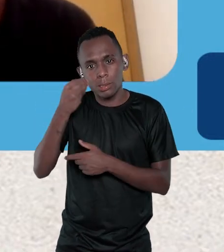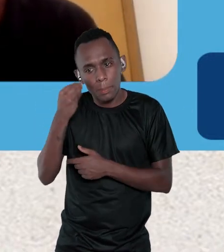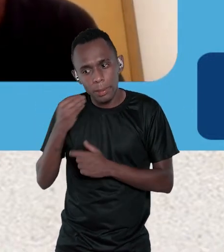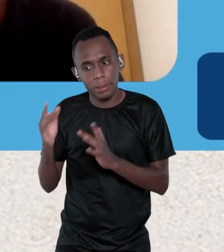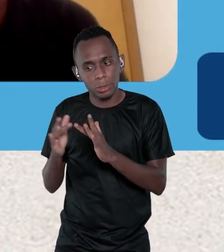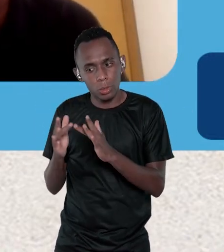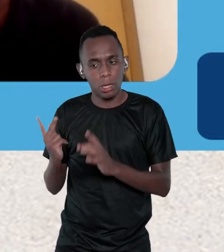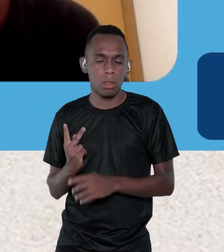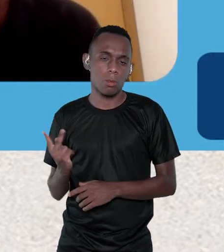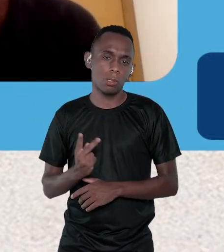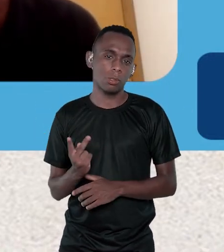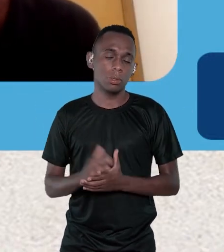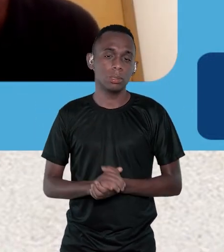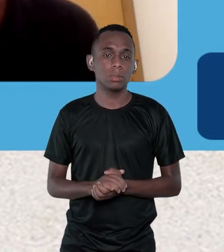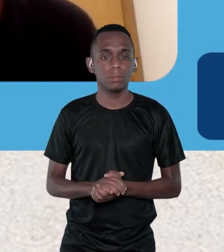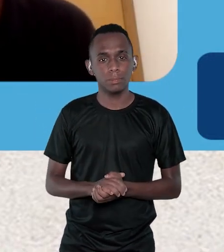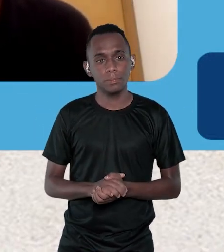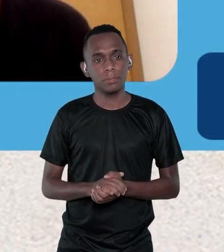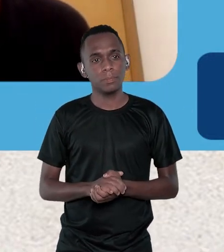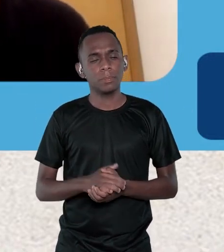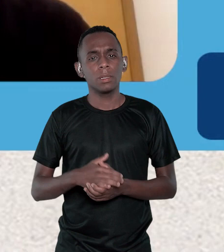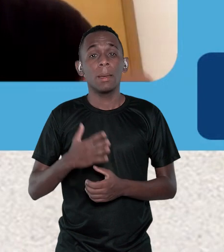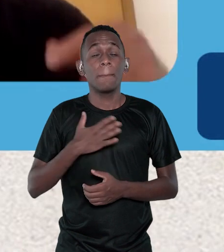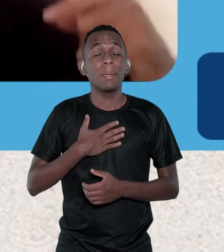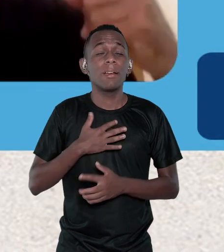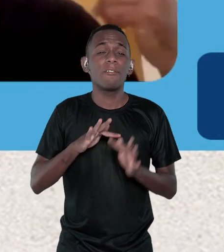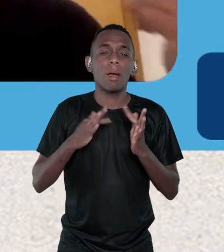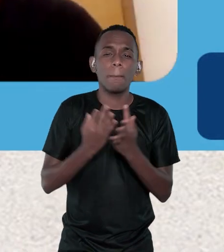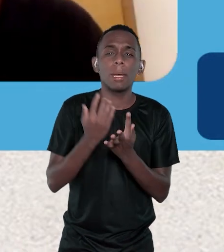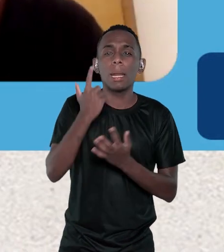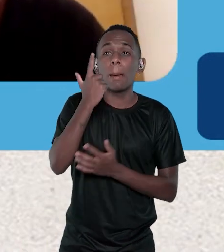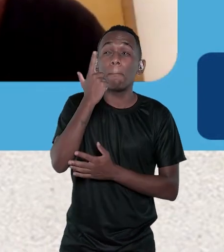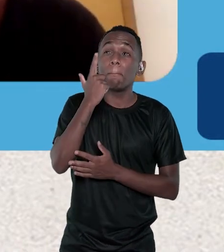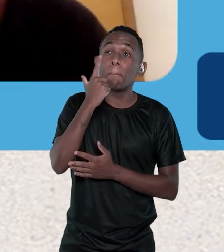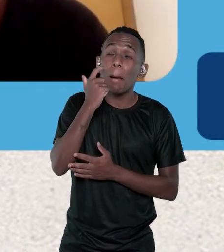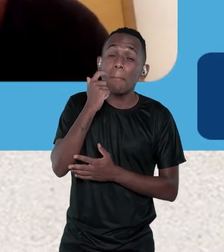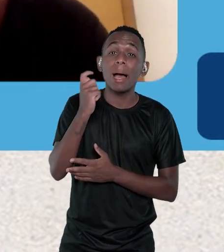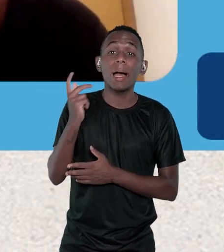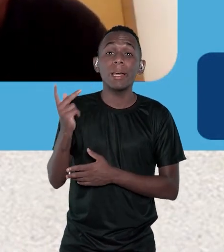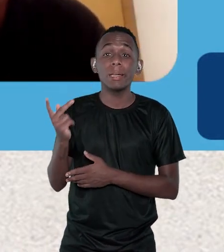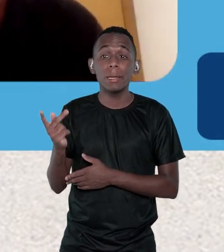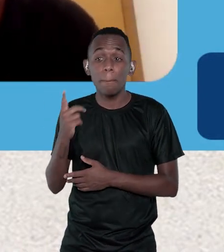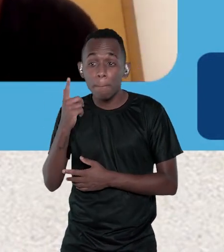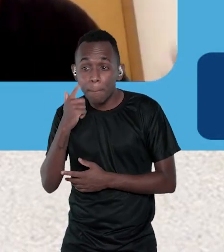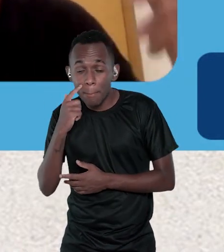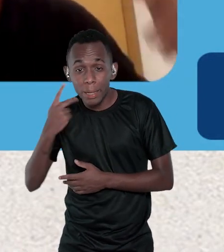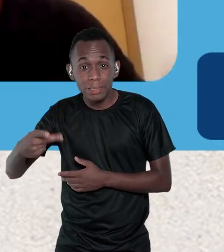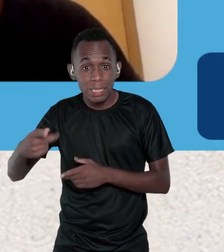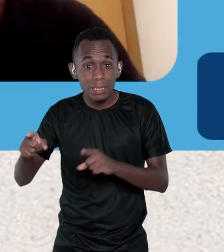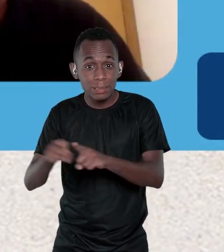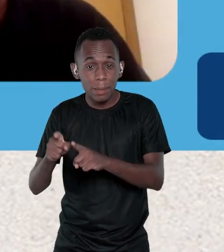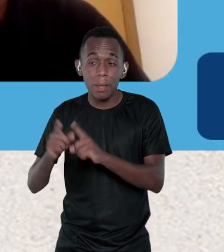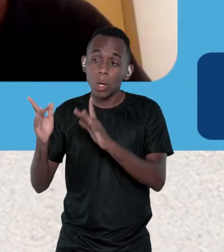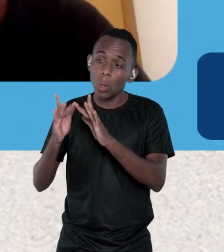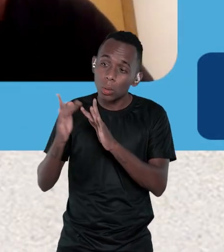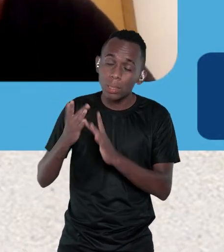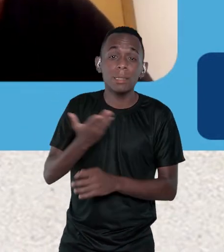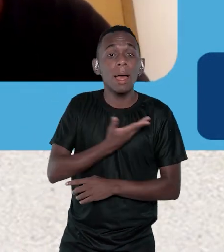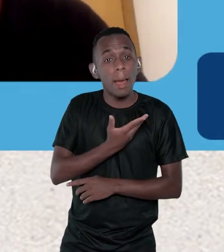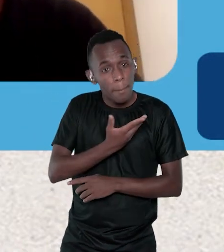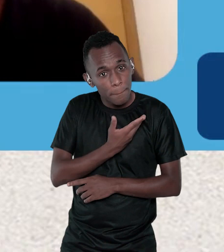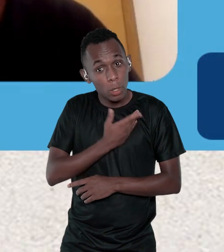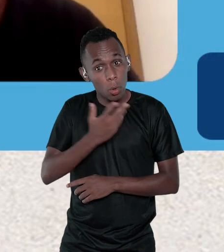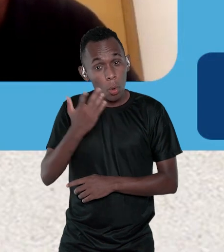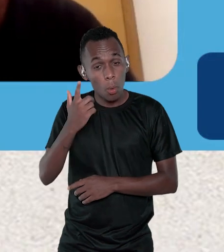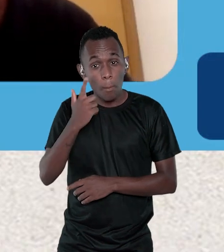própria vivência entre eu e ele. Vem dos meus pais, que eram amigos. O pai